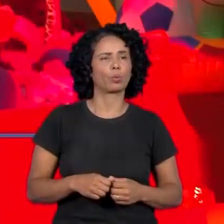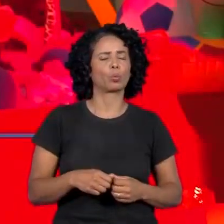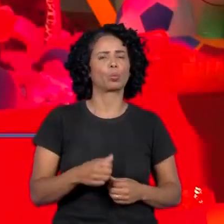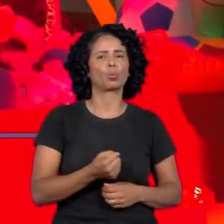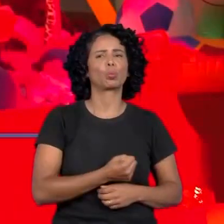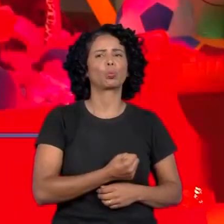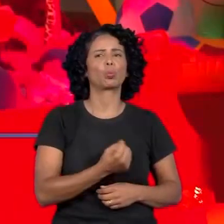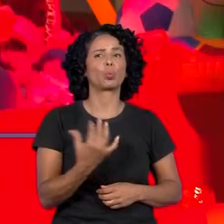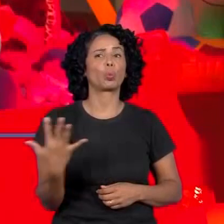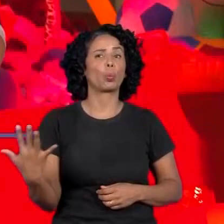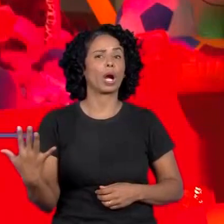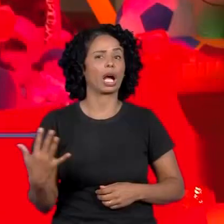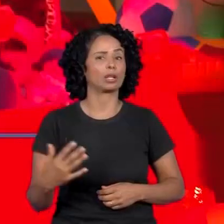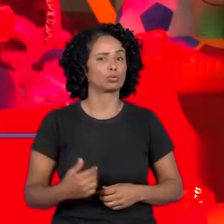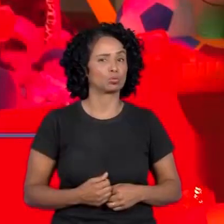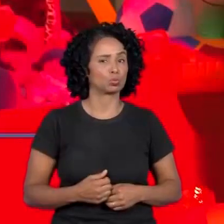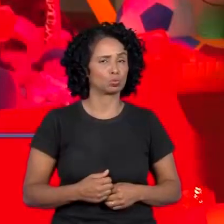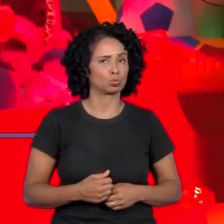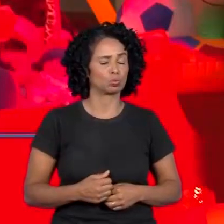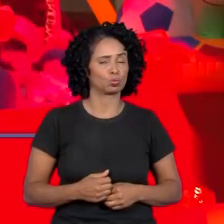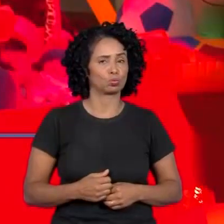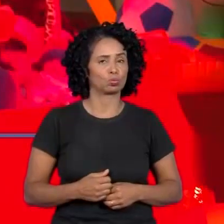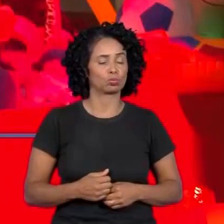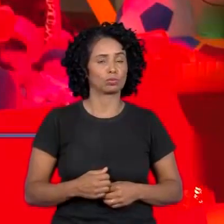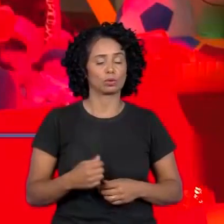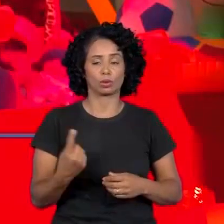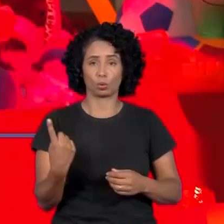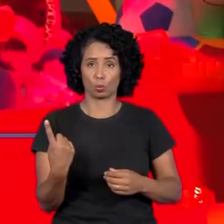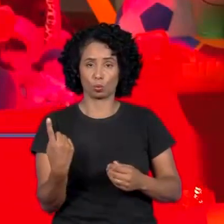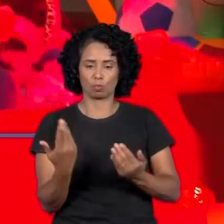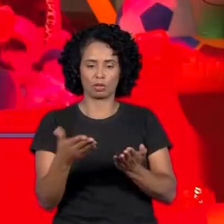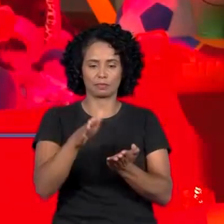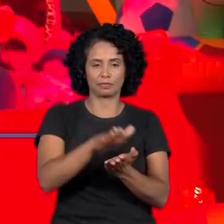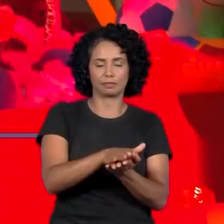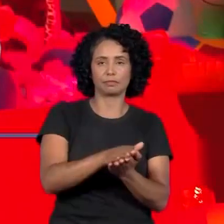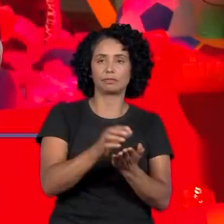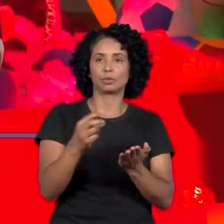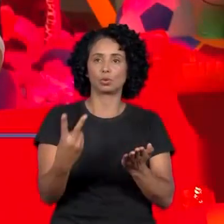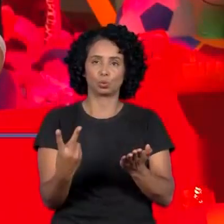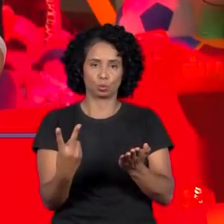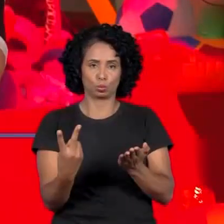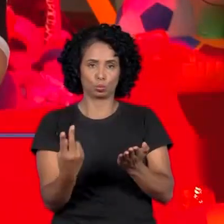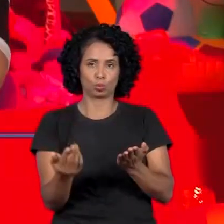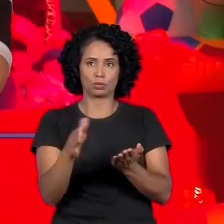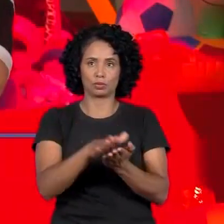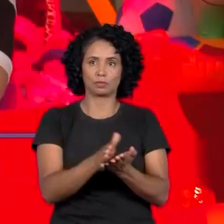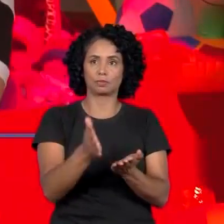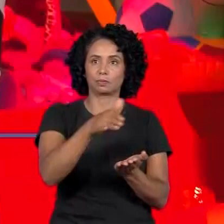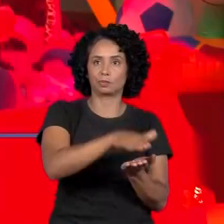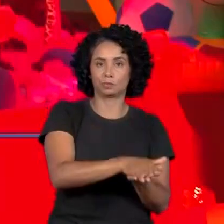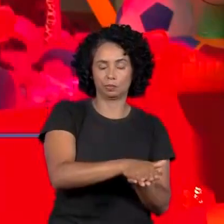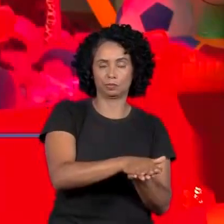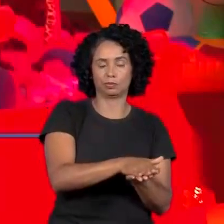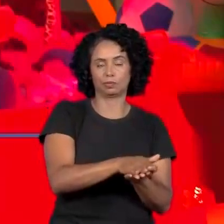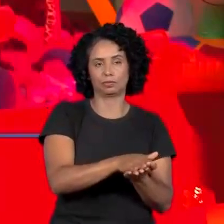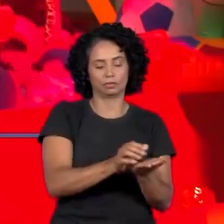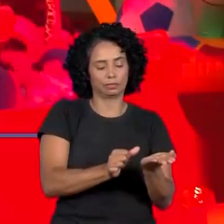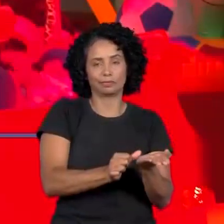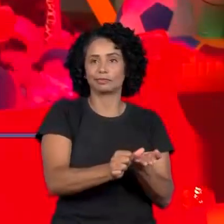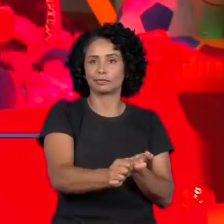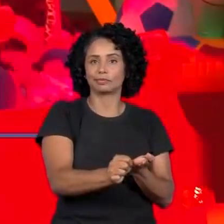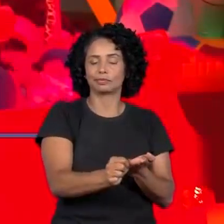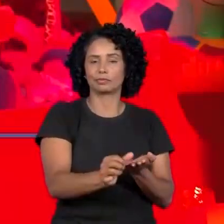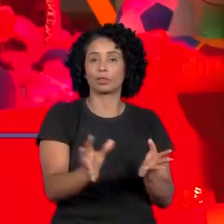eu consegui fazer dobrando 2 vezes essa tira na metade? Isso aí,